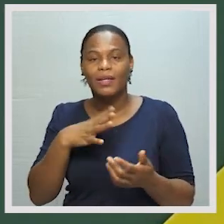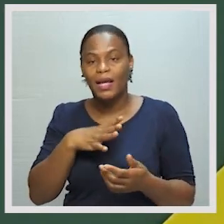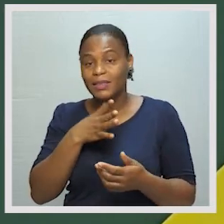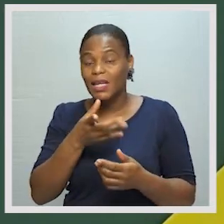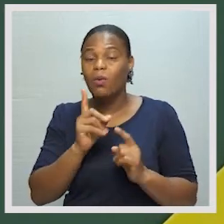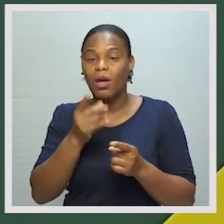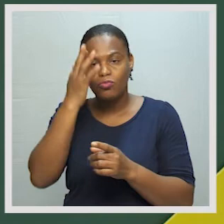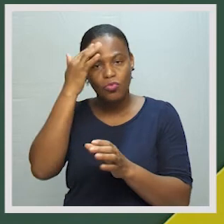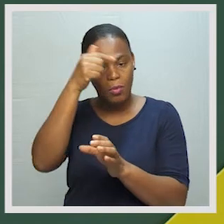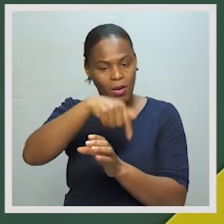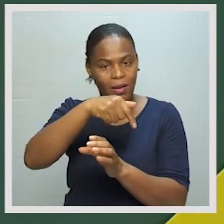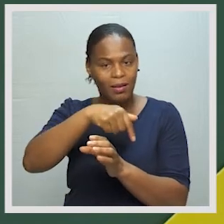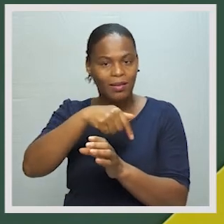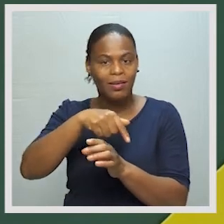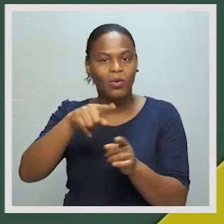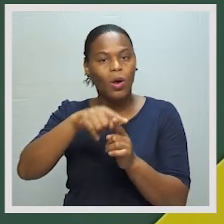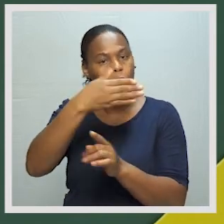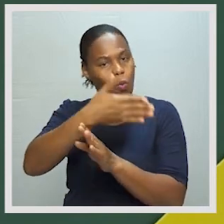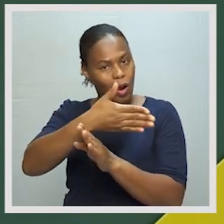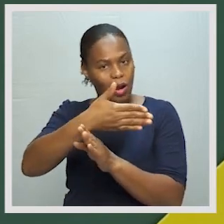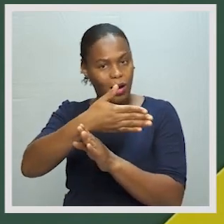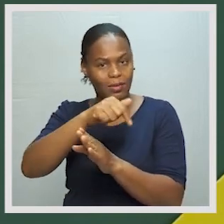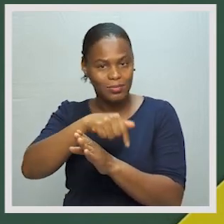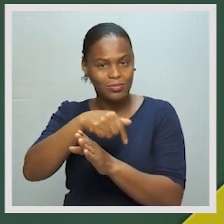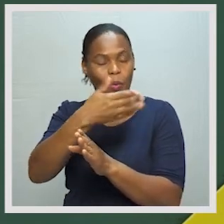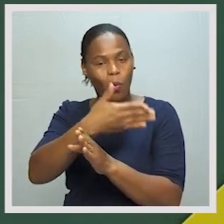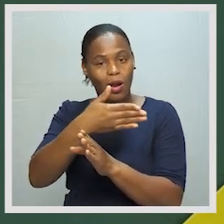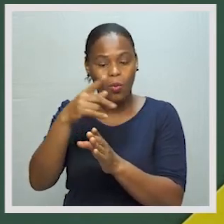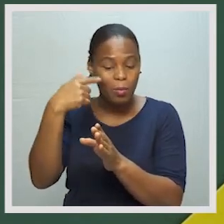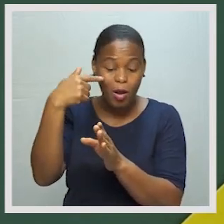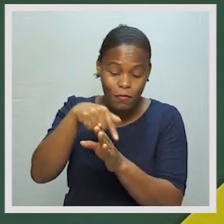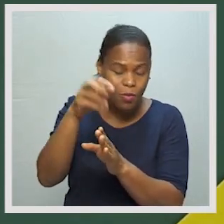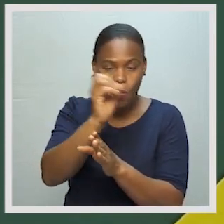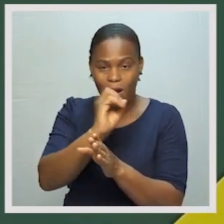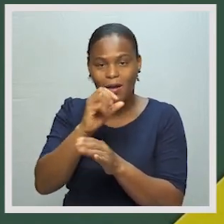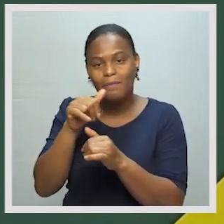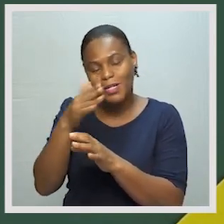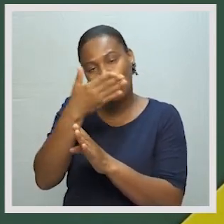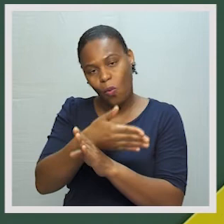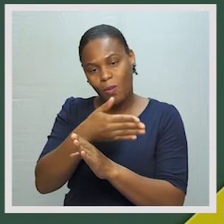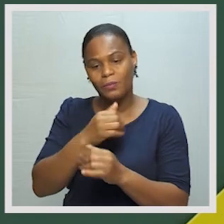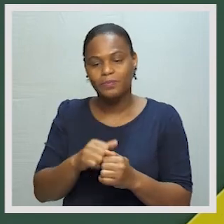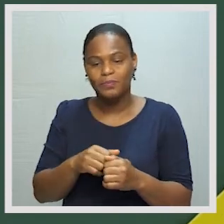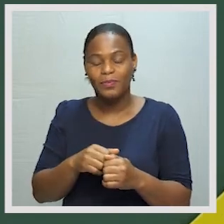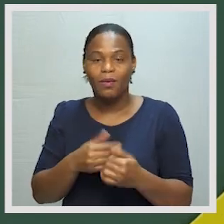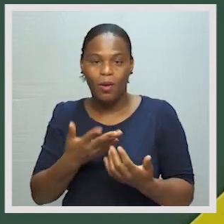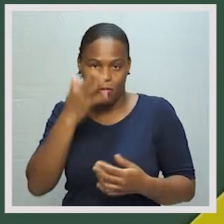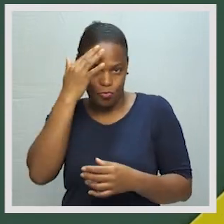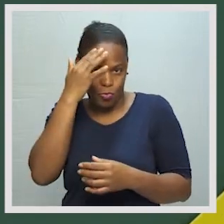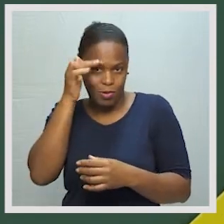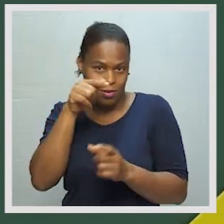seu coeficiente é 1. E o coeficiente deste termo